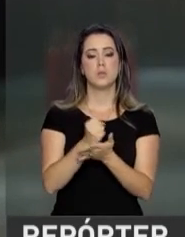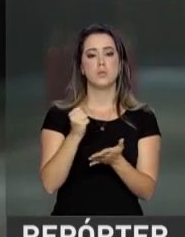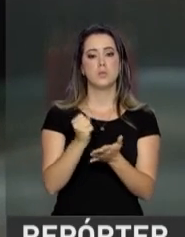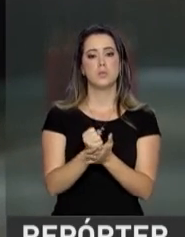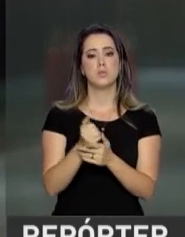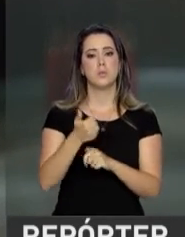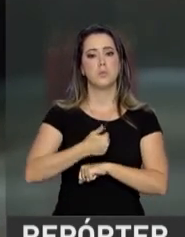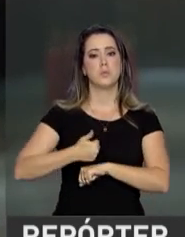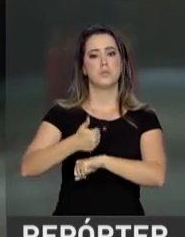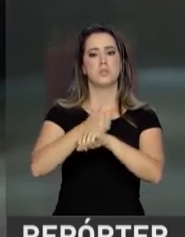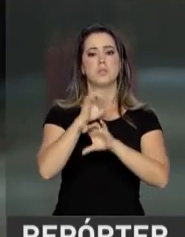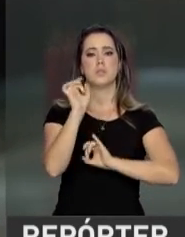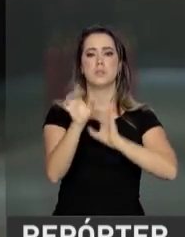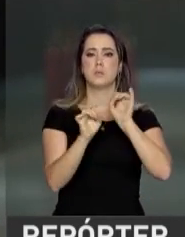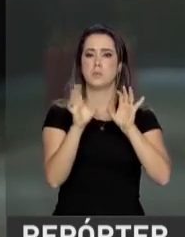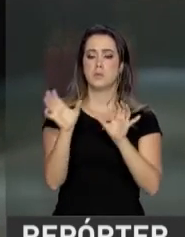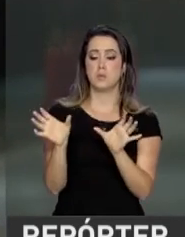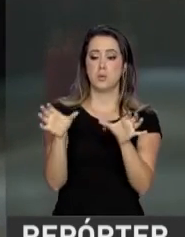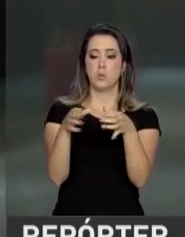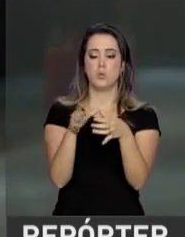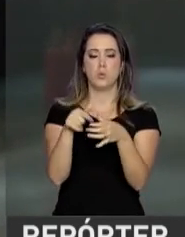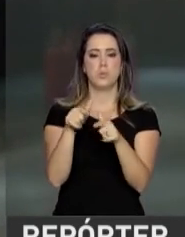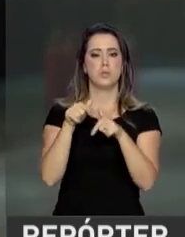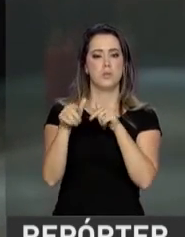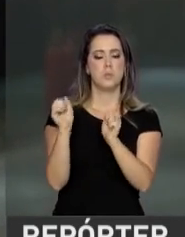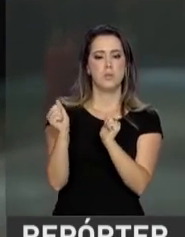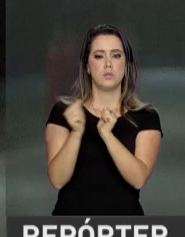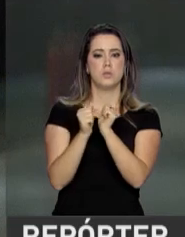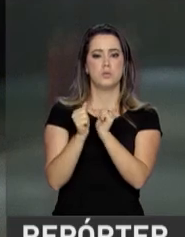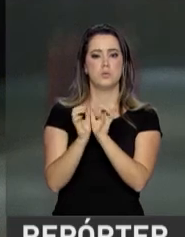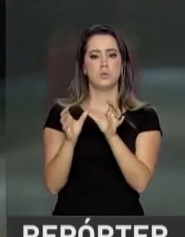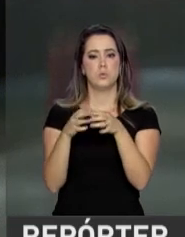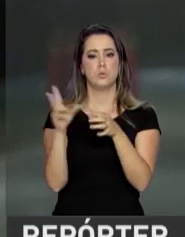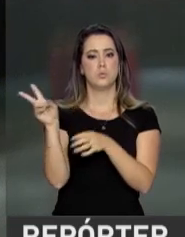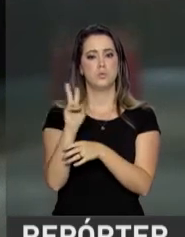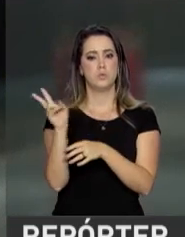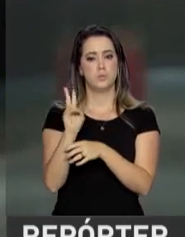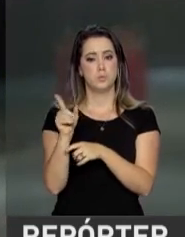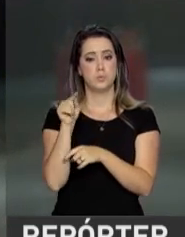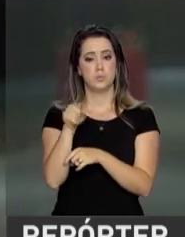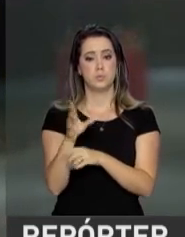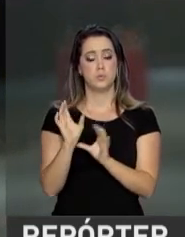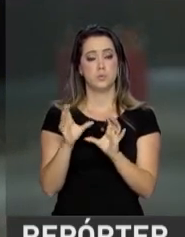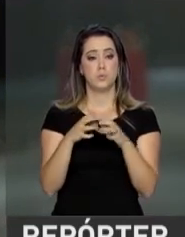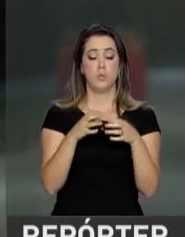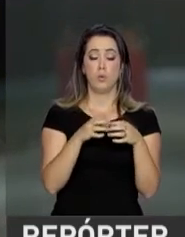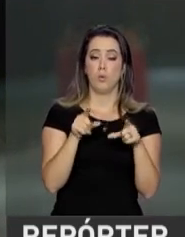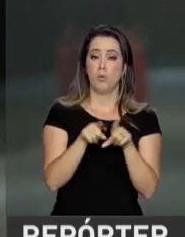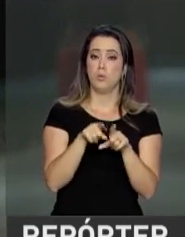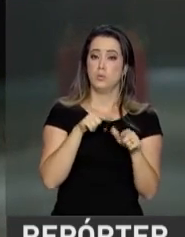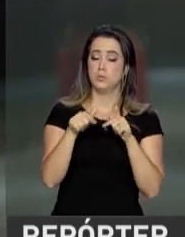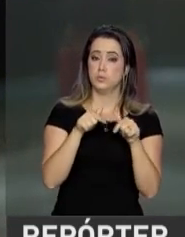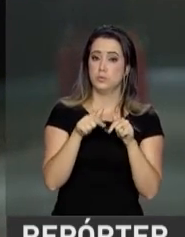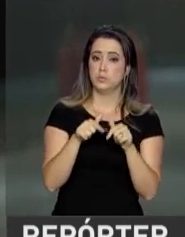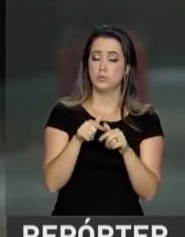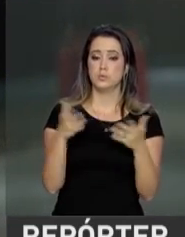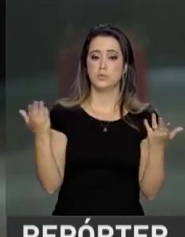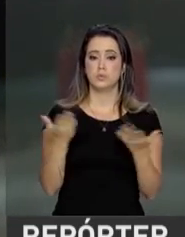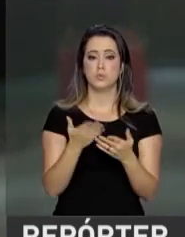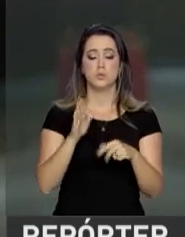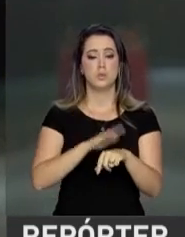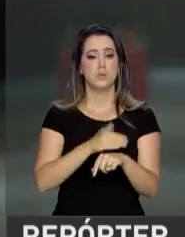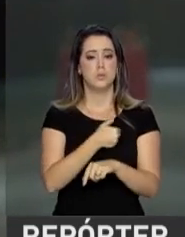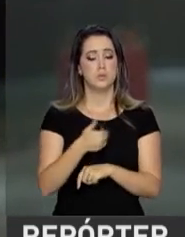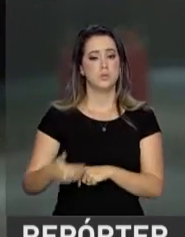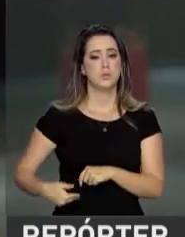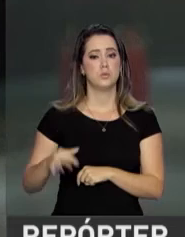profissionais de equipes especializadas para atuar junto aos migrantes nos abrigos a força tarefa humanitária logística